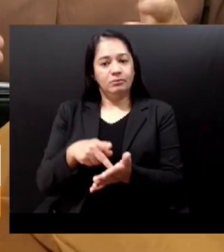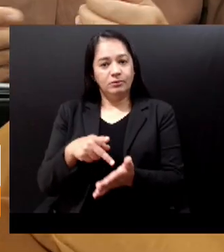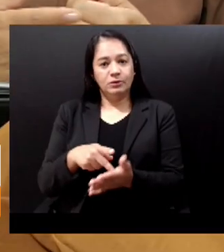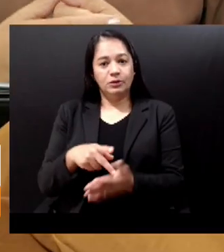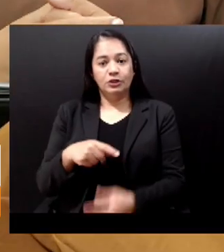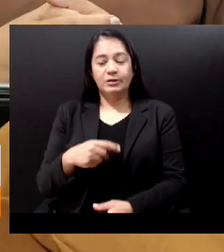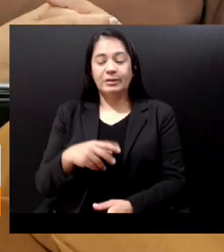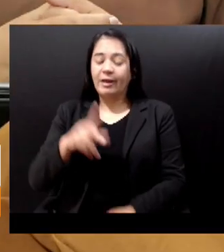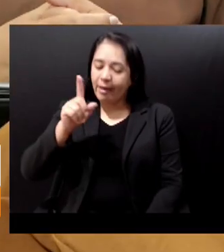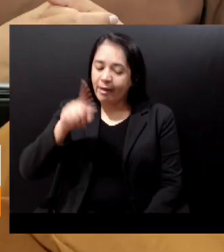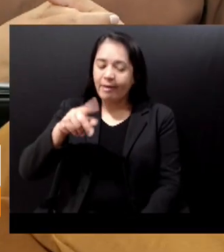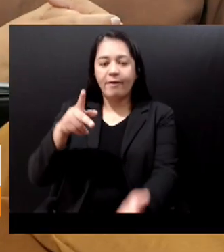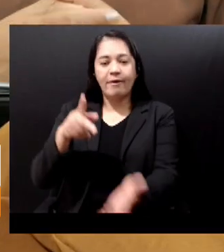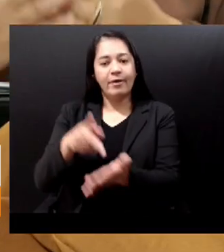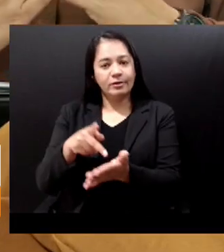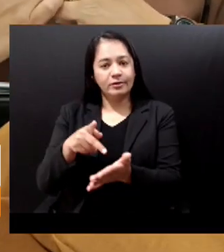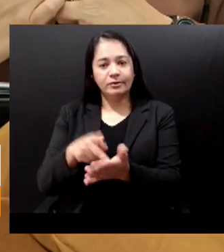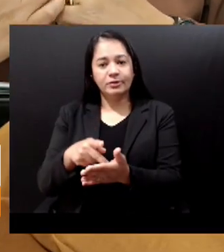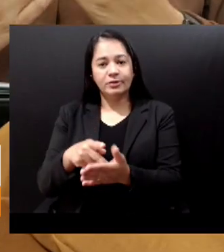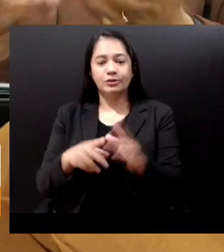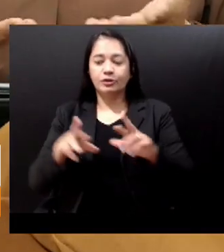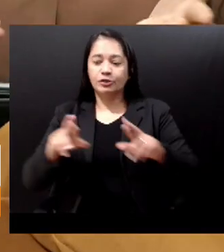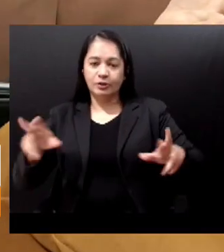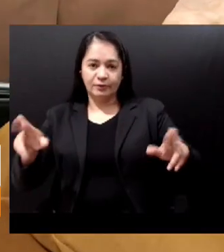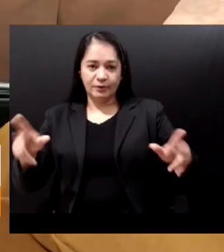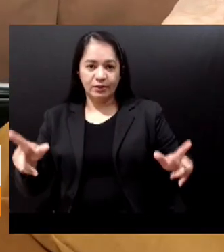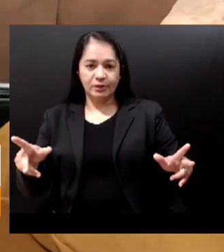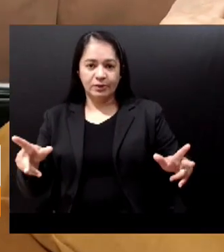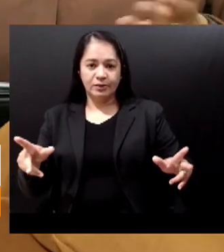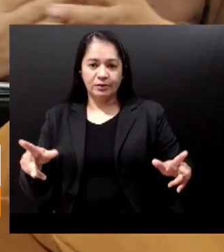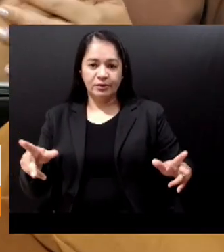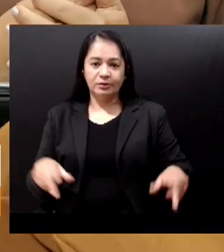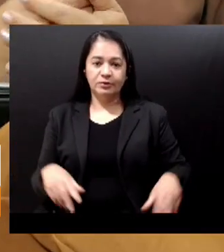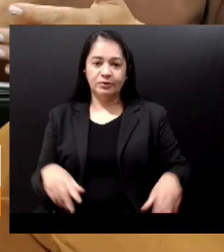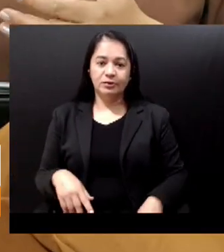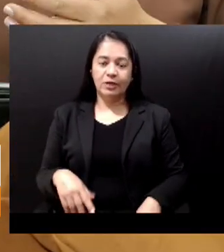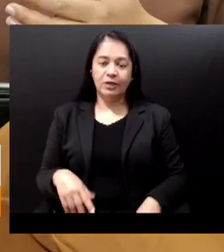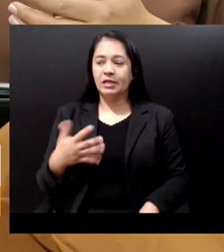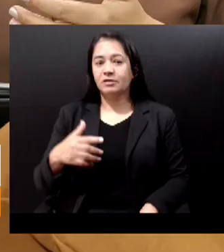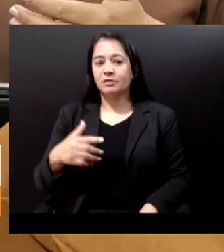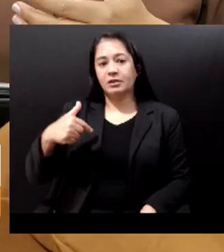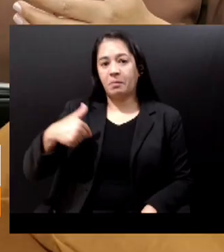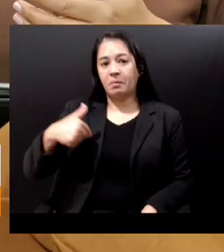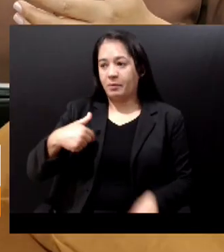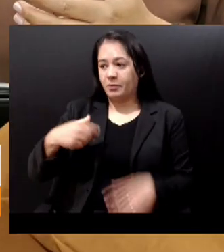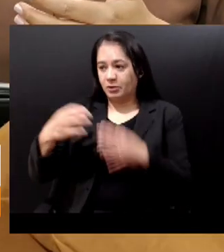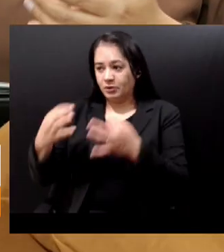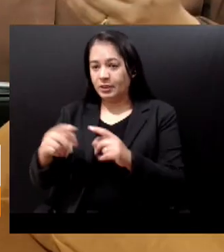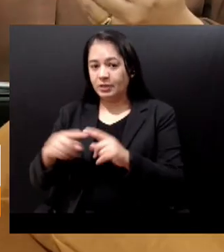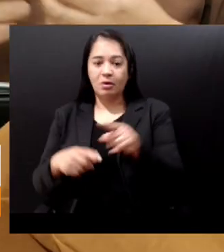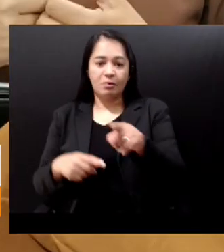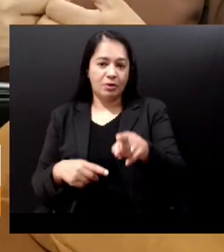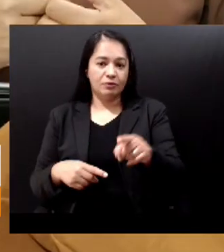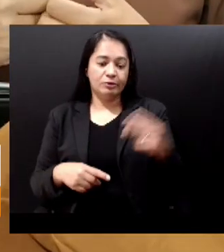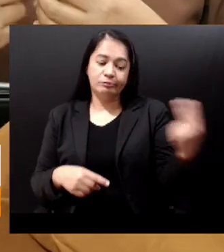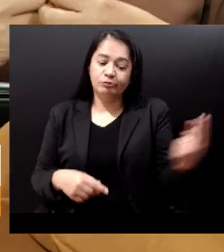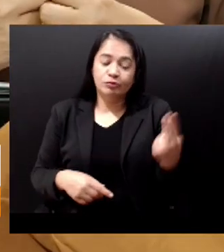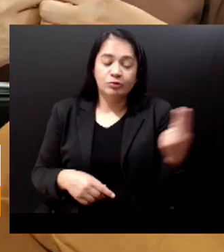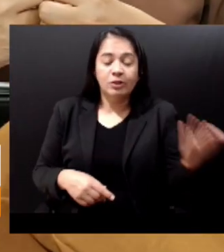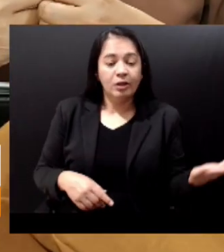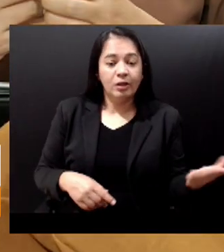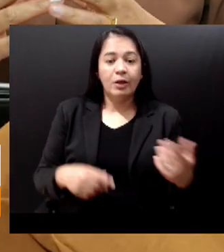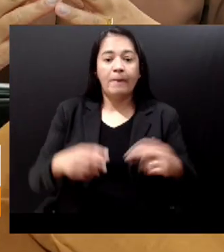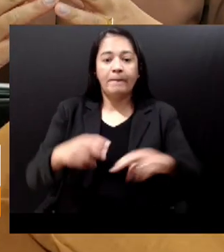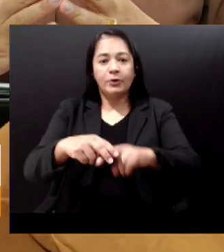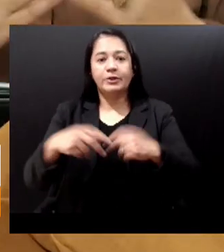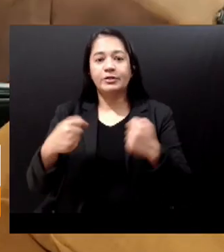verdade, realidades diferentes e que o que encaixa para mim não encaixa para você. Aí a gente precisa do autoconhecimento, né, para que a gente